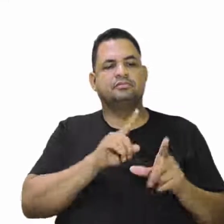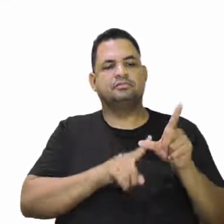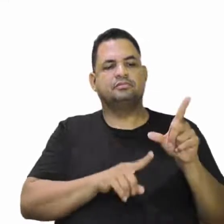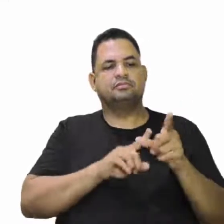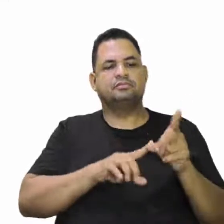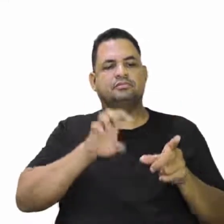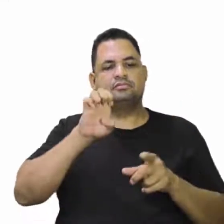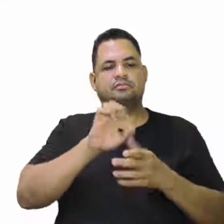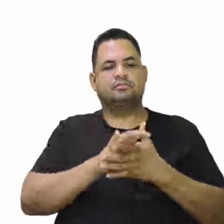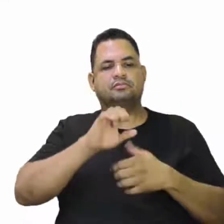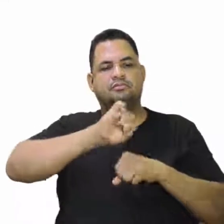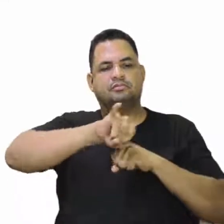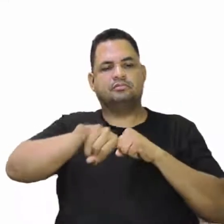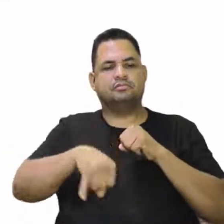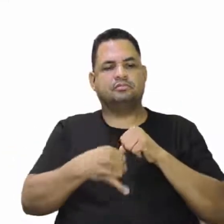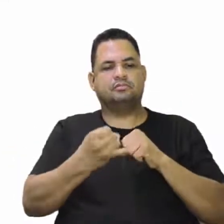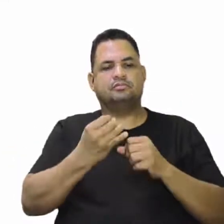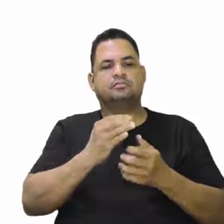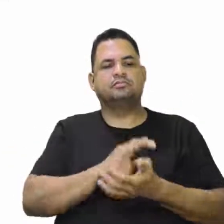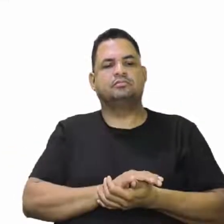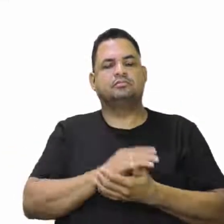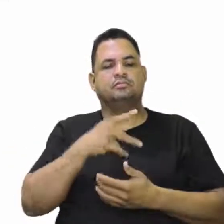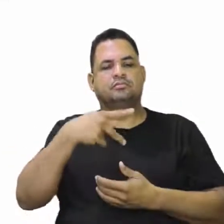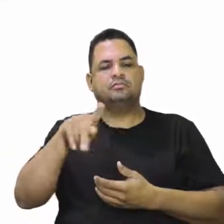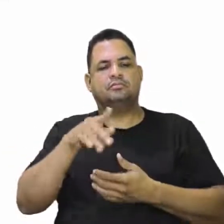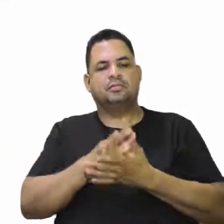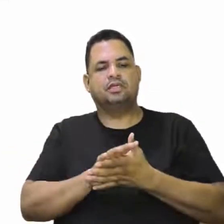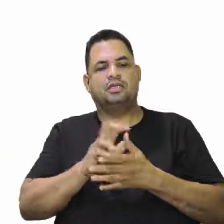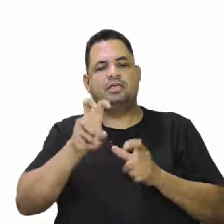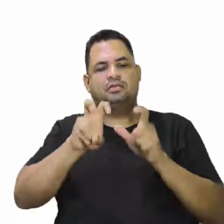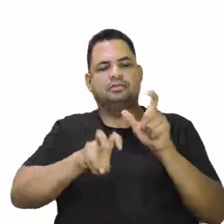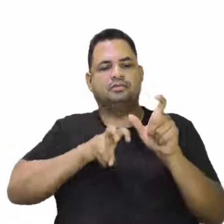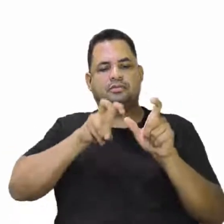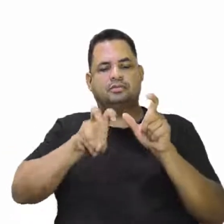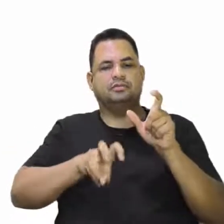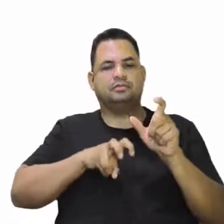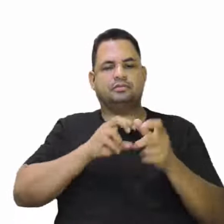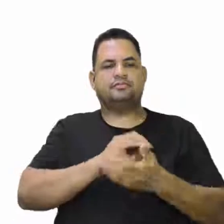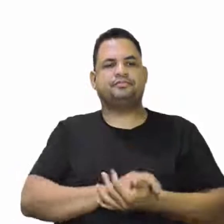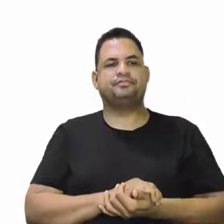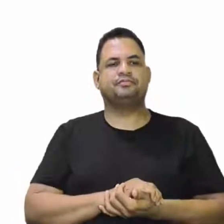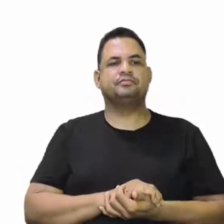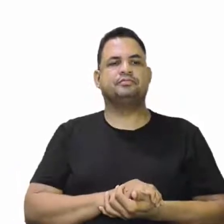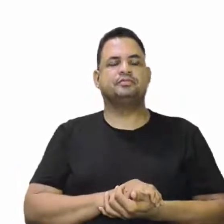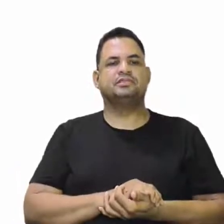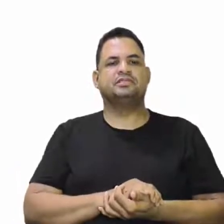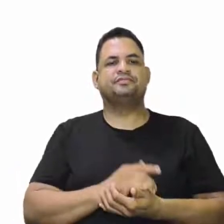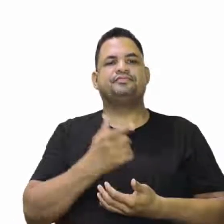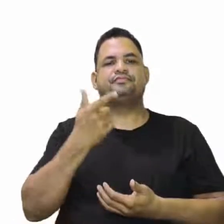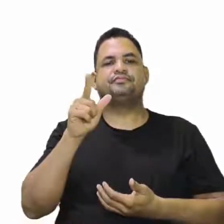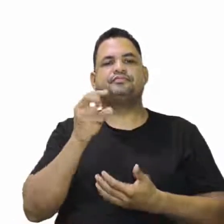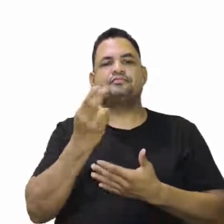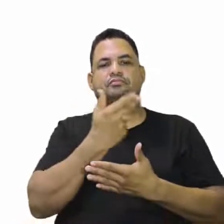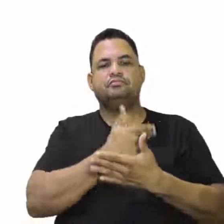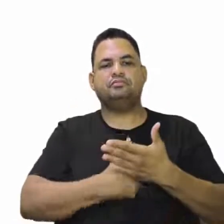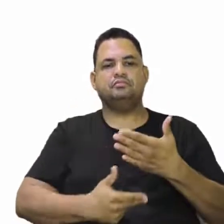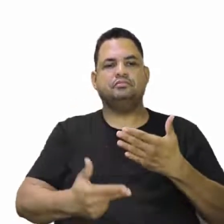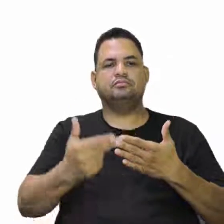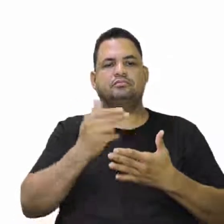E, adjetivo para advérbio. Isso. Vamos para outra tirinha. Com